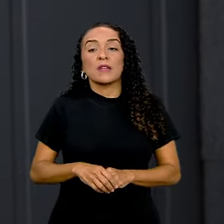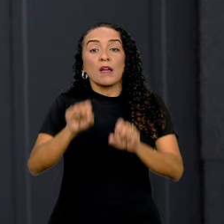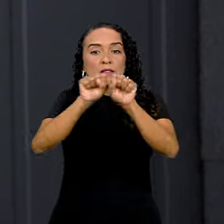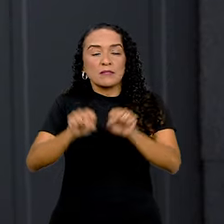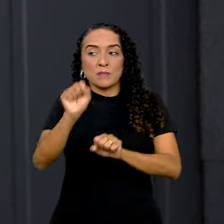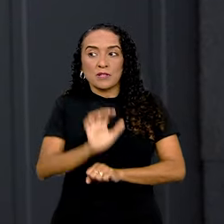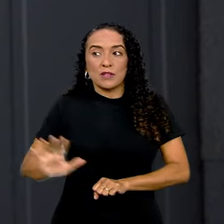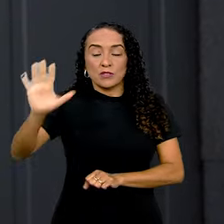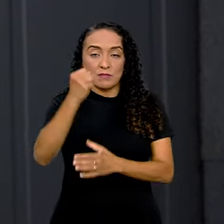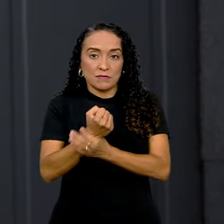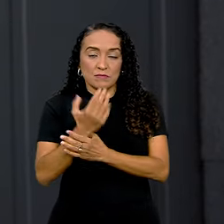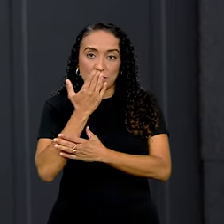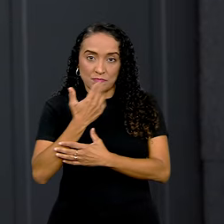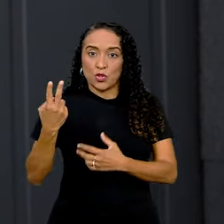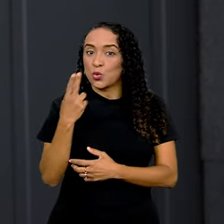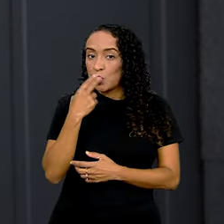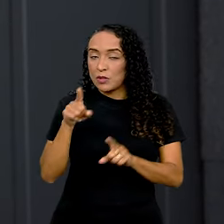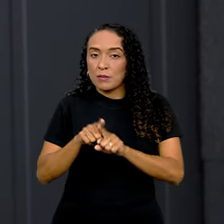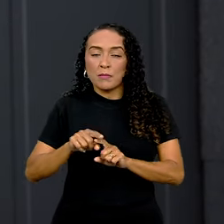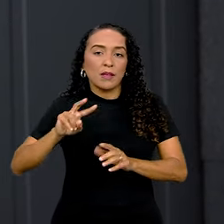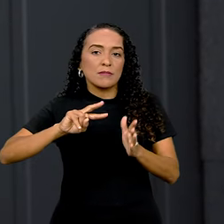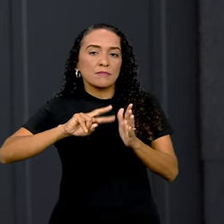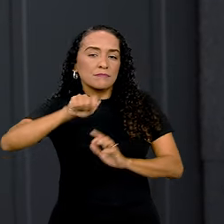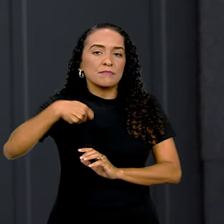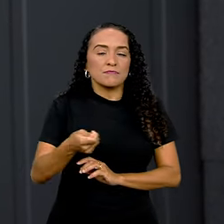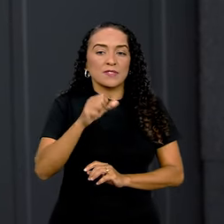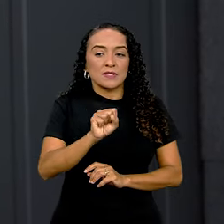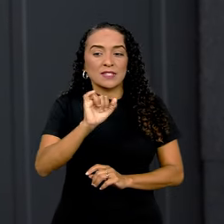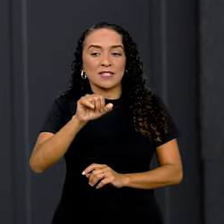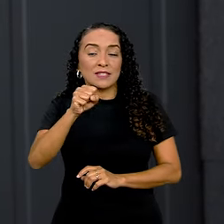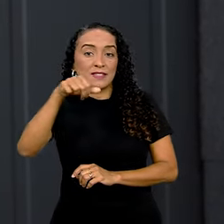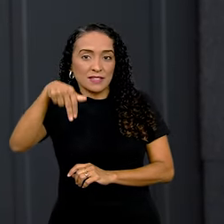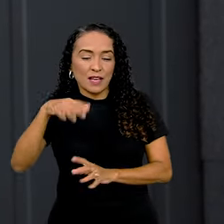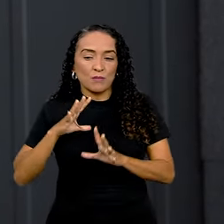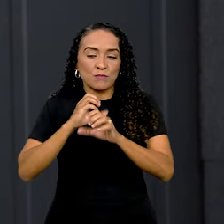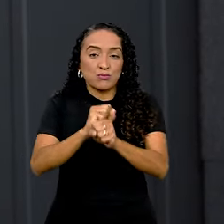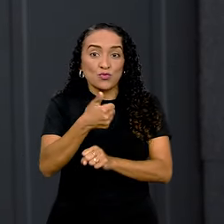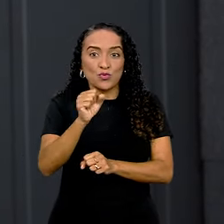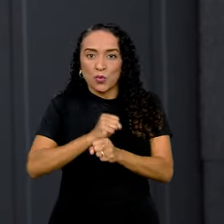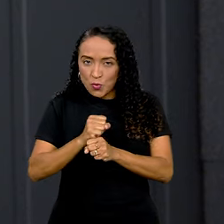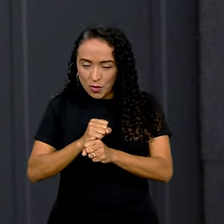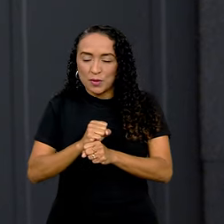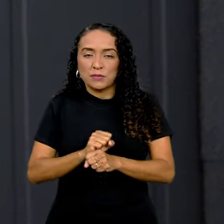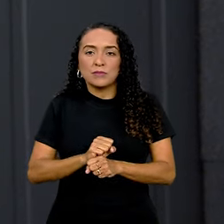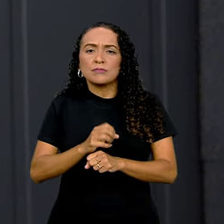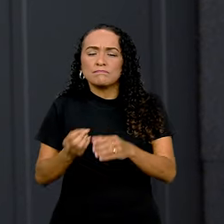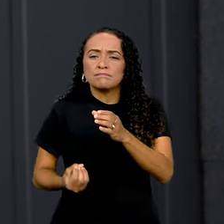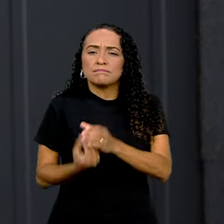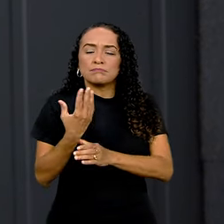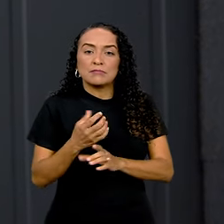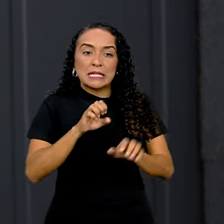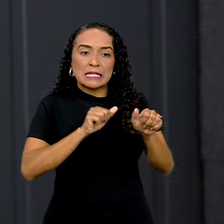nacional de segurança alimentar e nutricional conhecido pela sigla sisan com Completou 18 anos